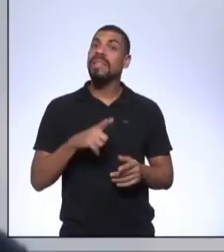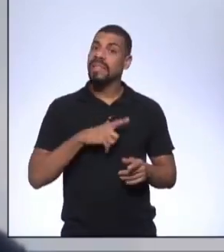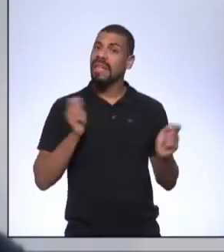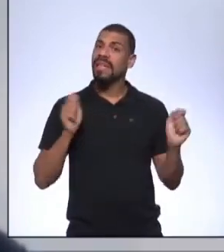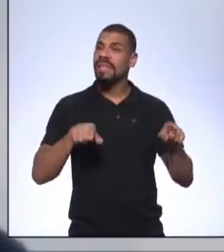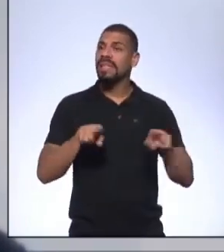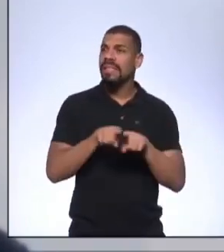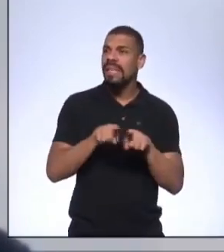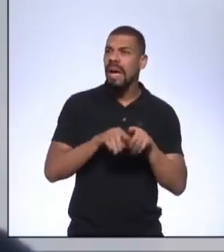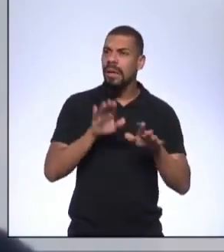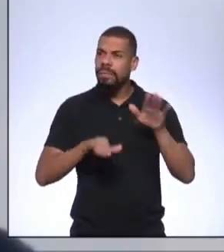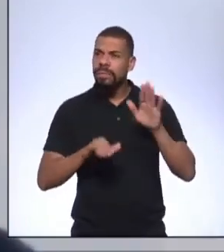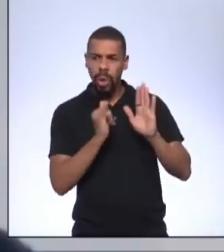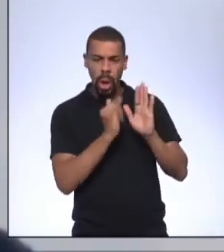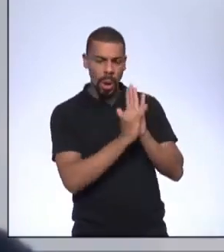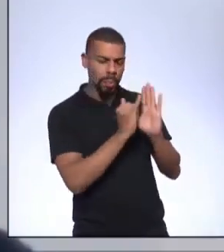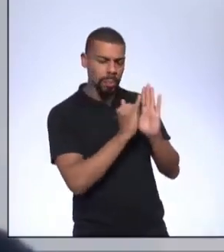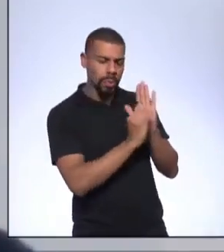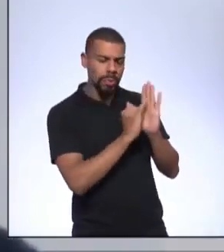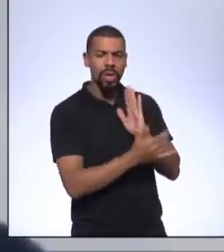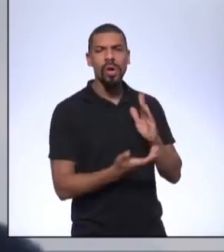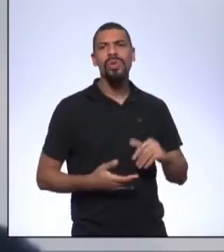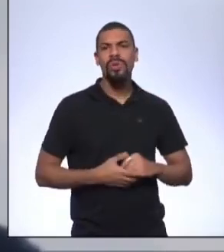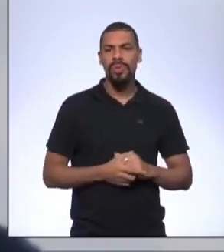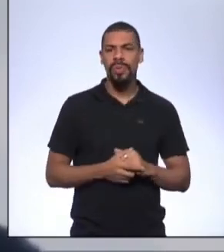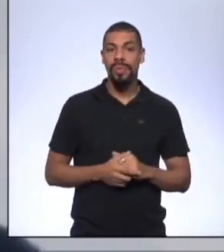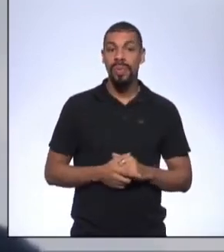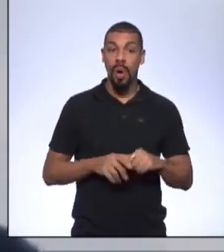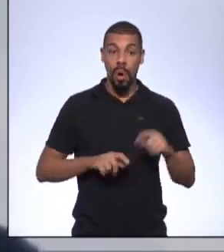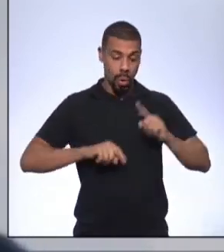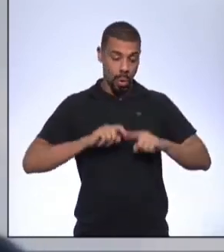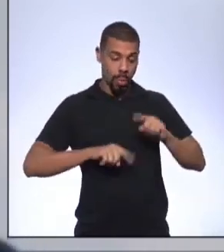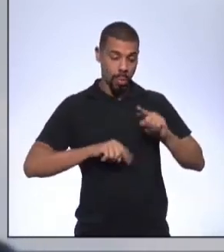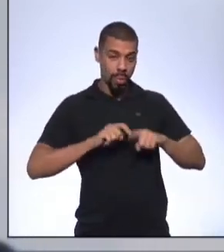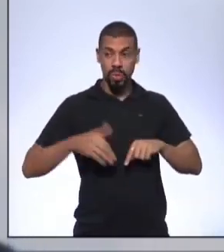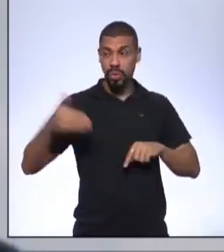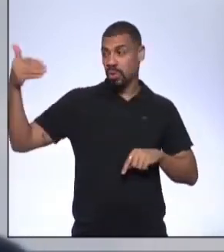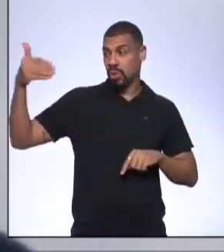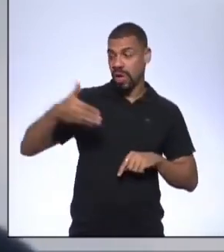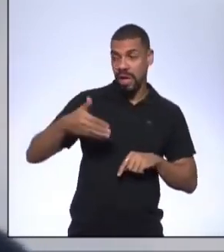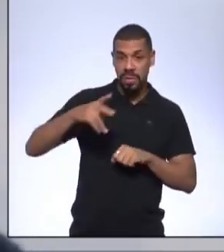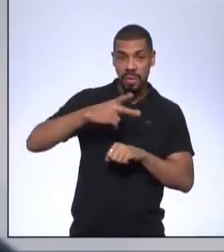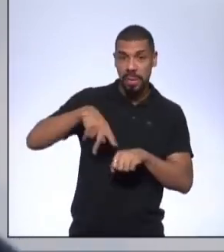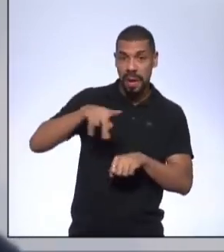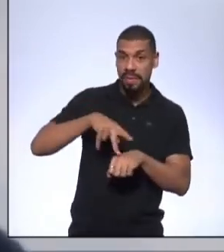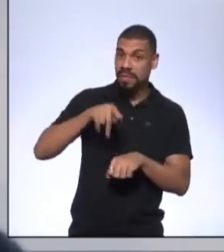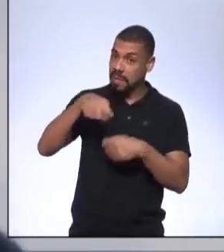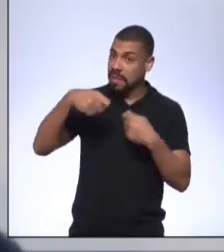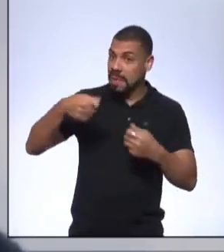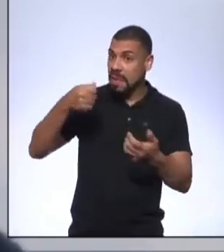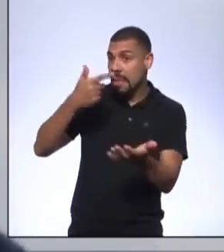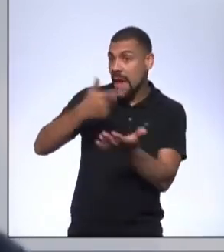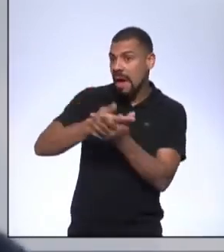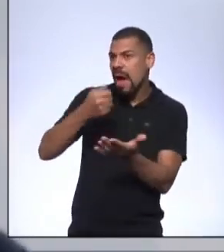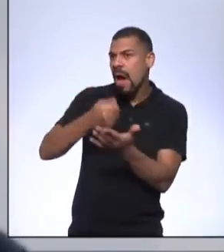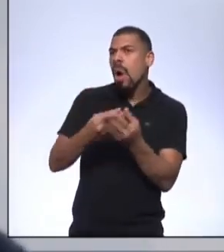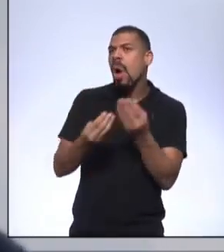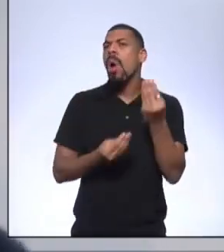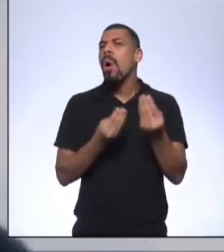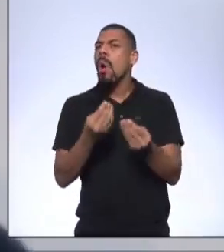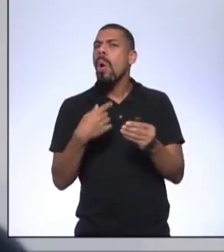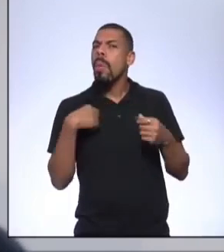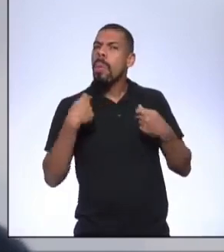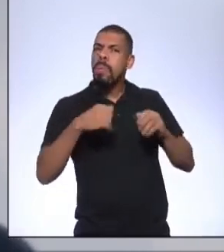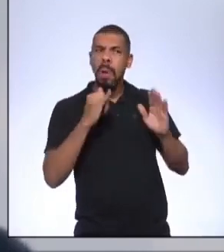lá que eles falam que é uma taxa alfandegária, né? Quando o produto chega no país, pode ser que você pague ou não. Por que existem essas taxas